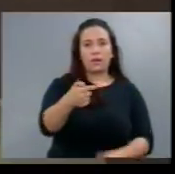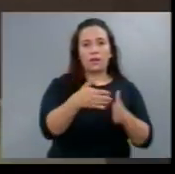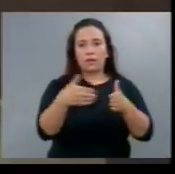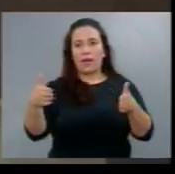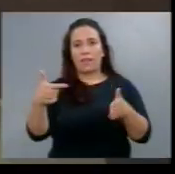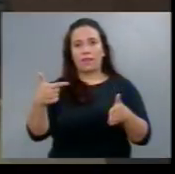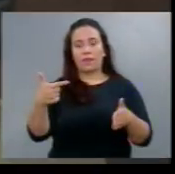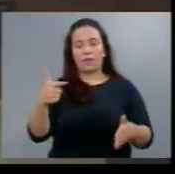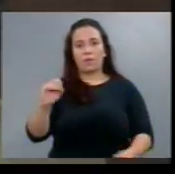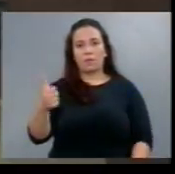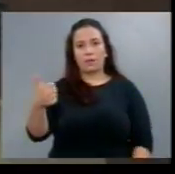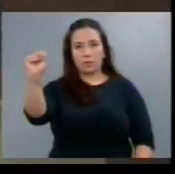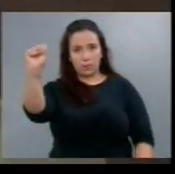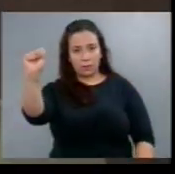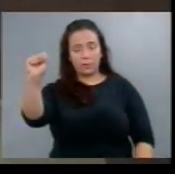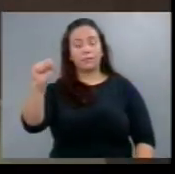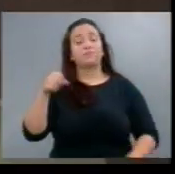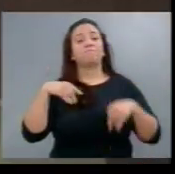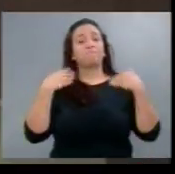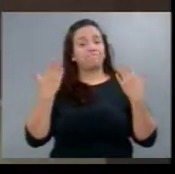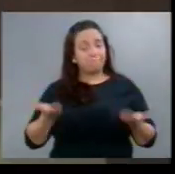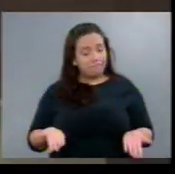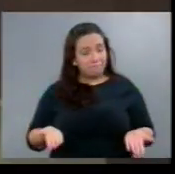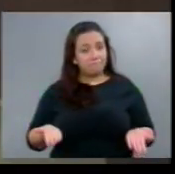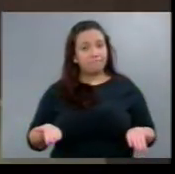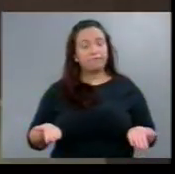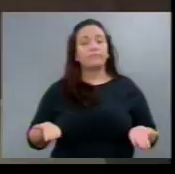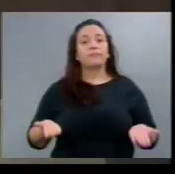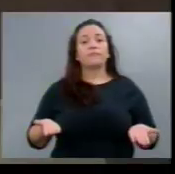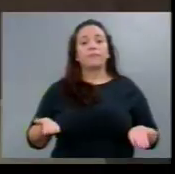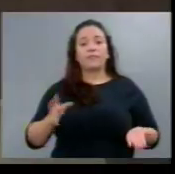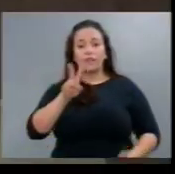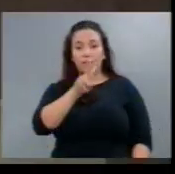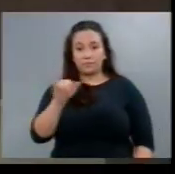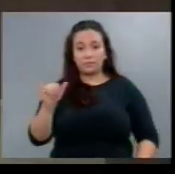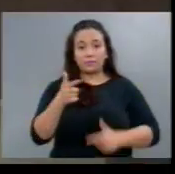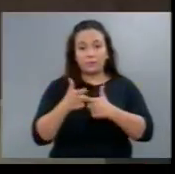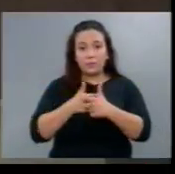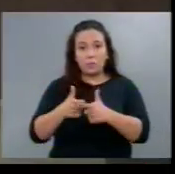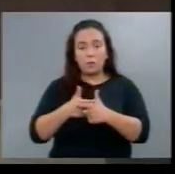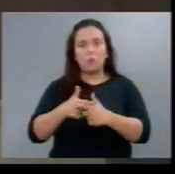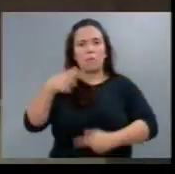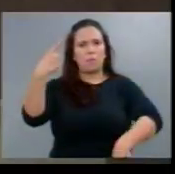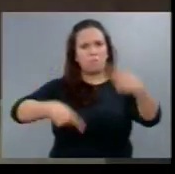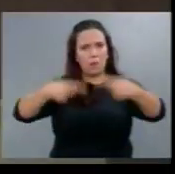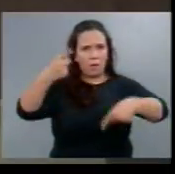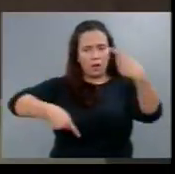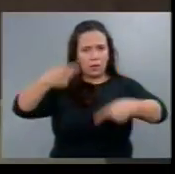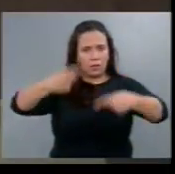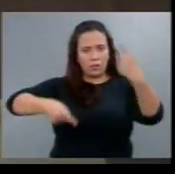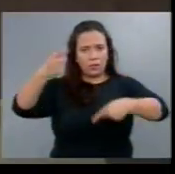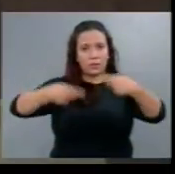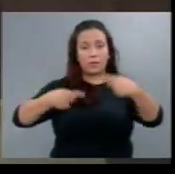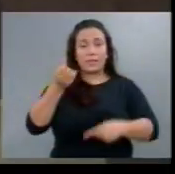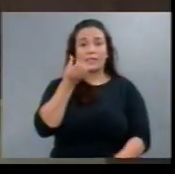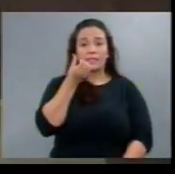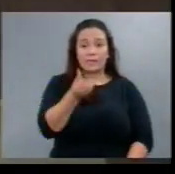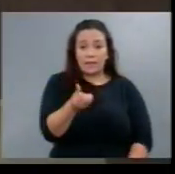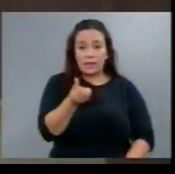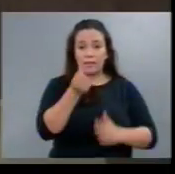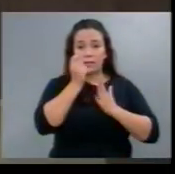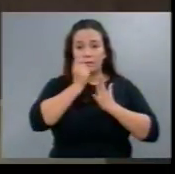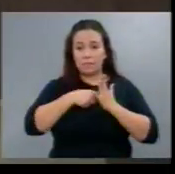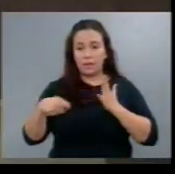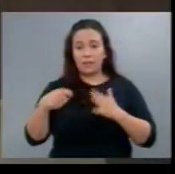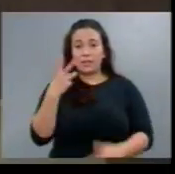2018. Acrescente-se a isso esta bombástica crise política em que, em 6 meses,